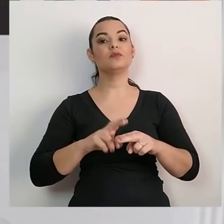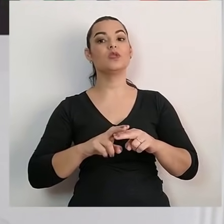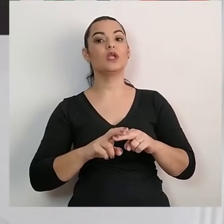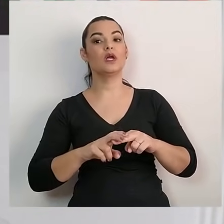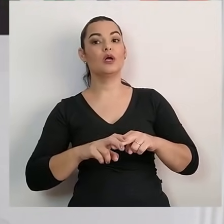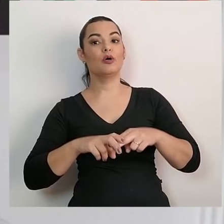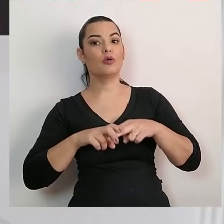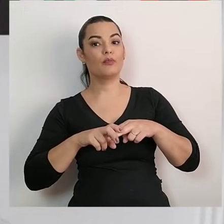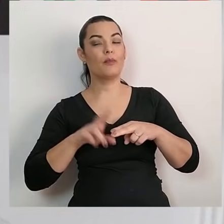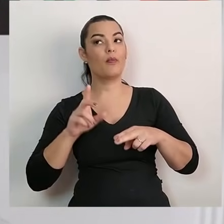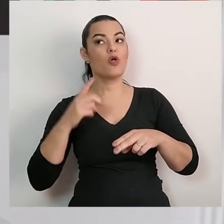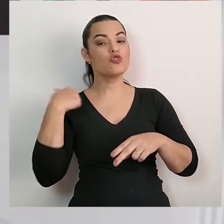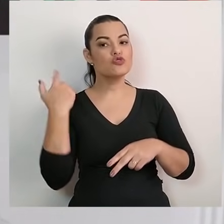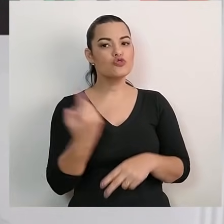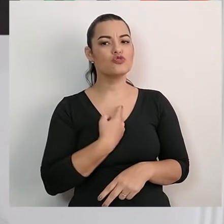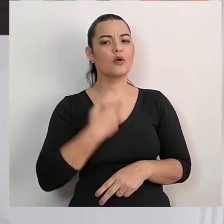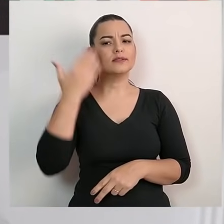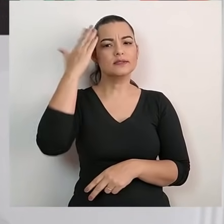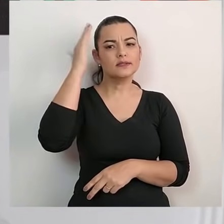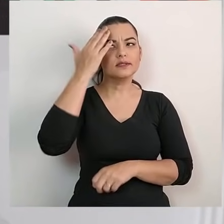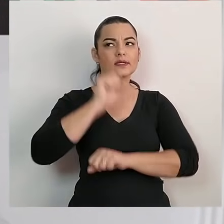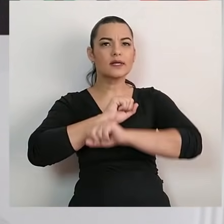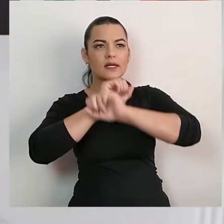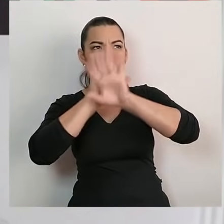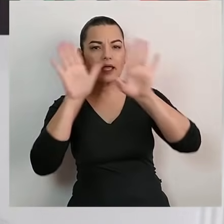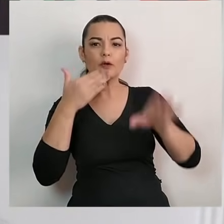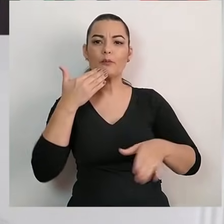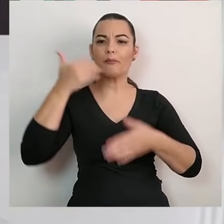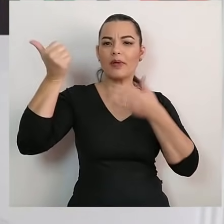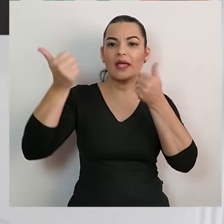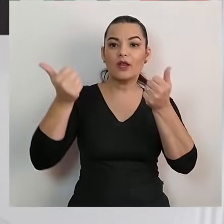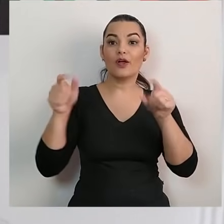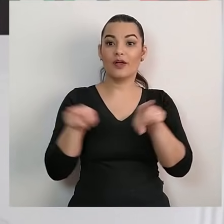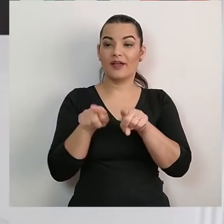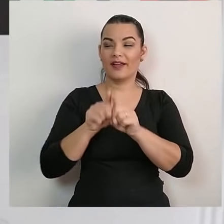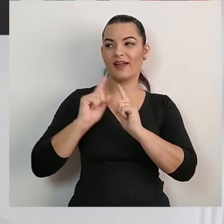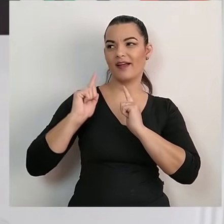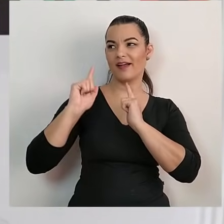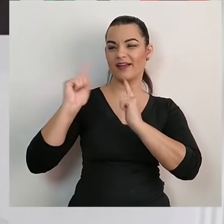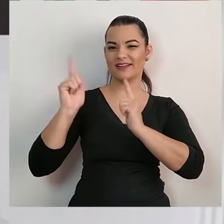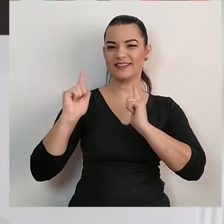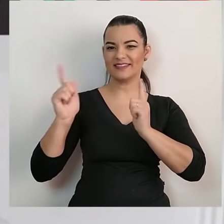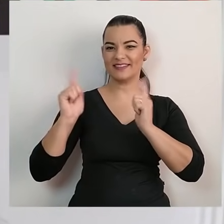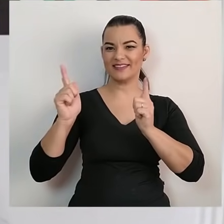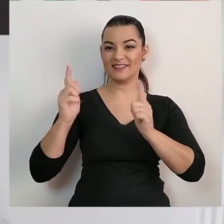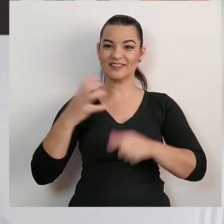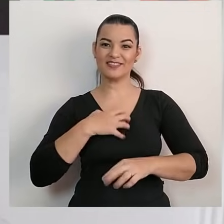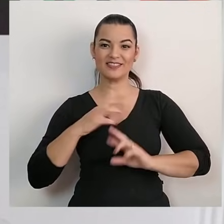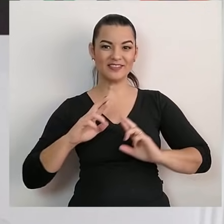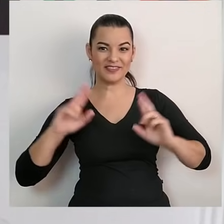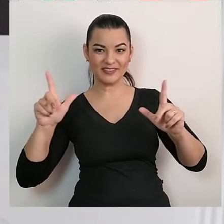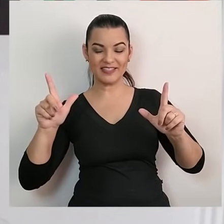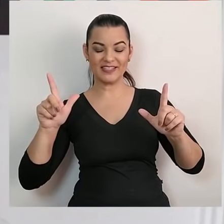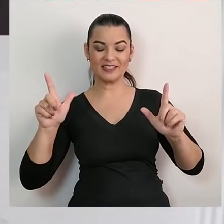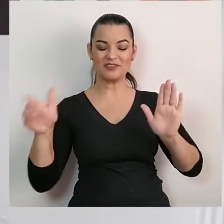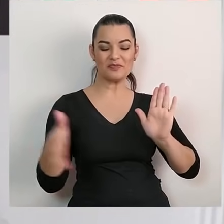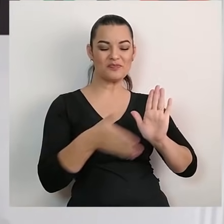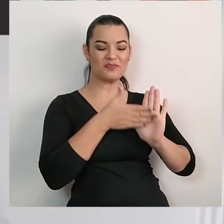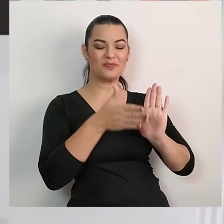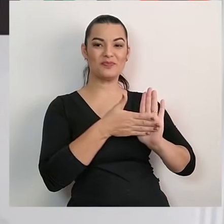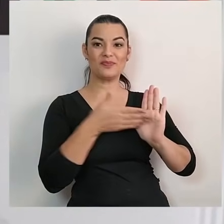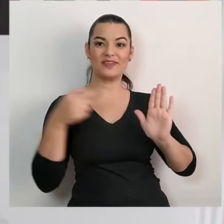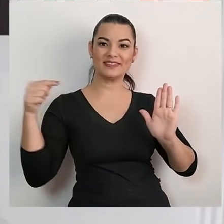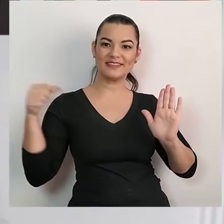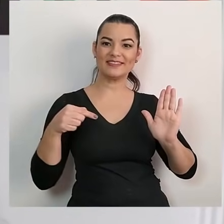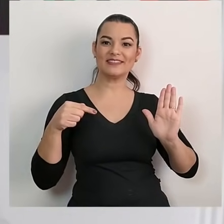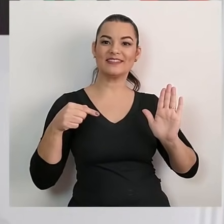compreender um pouco mais sobre isso, nos divertindo de uma forma um pouquinho diferente, eu trouxe uma proposta aqui e